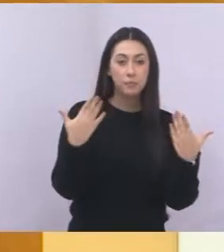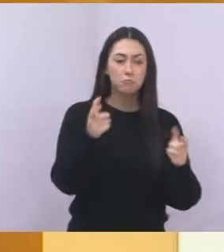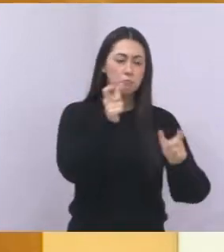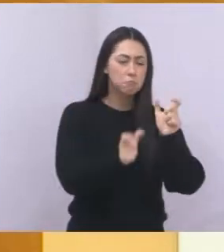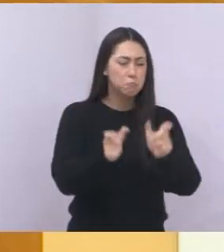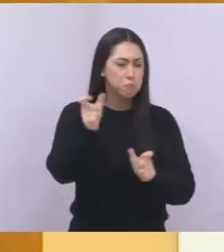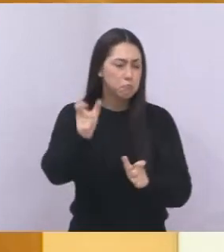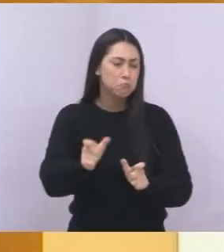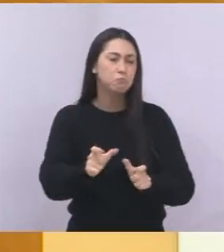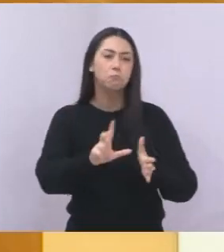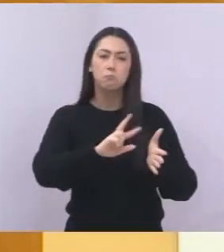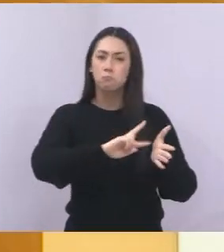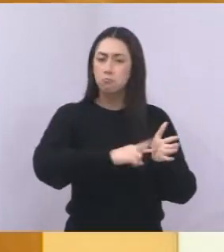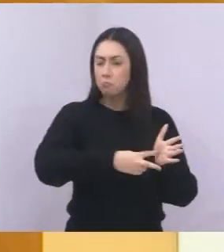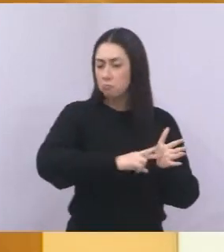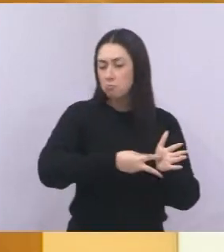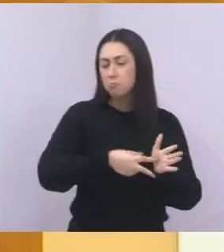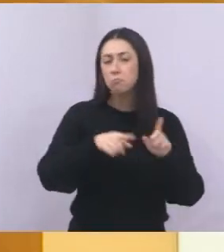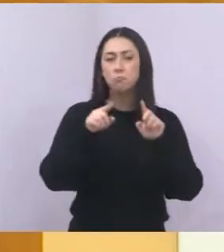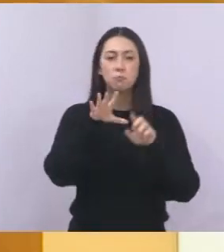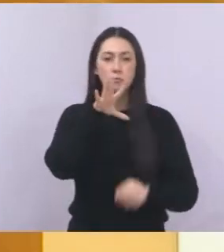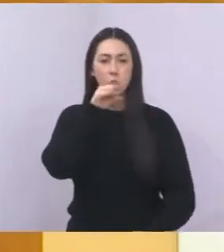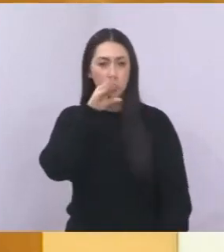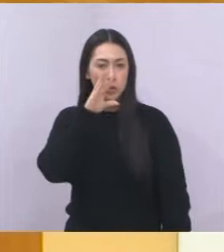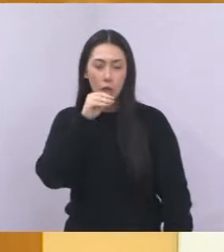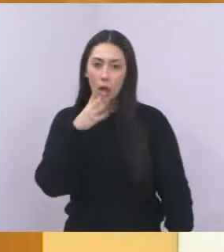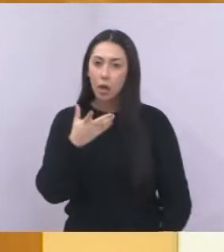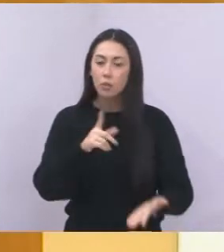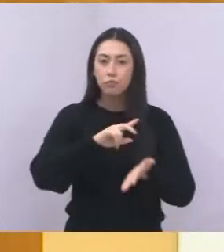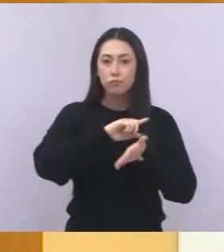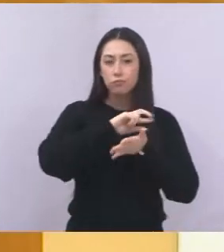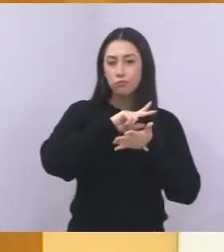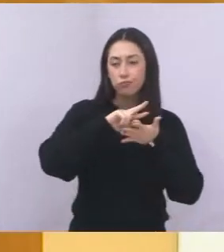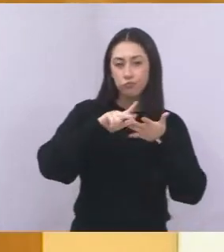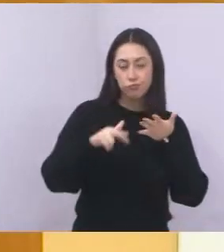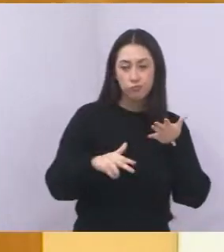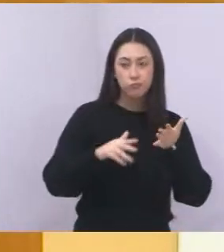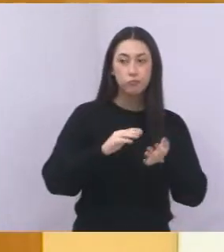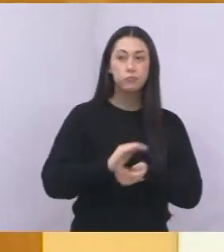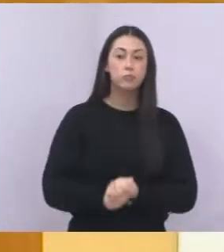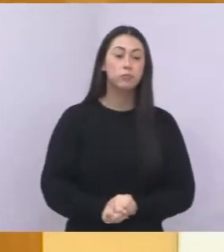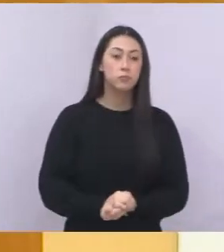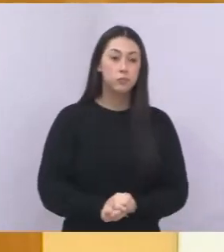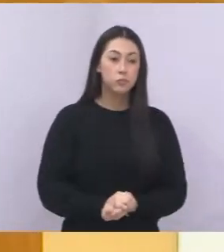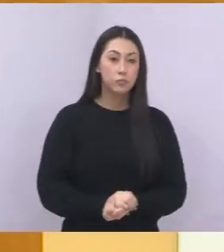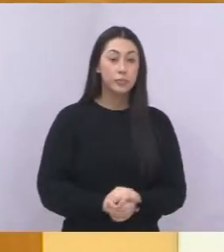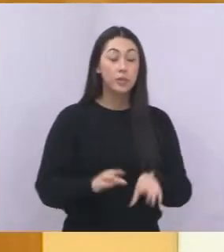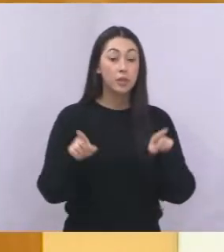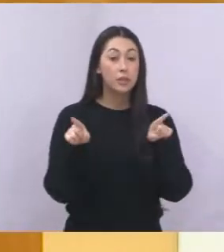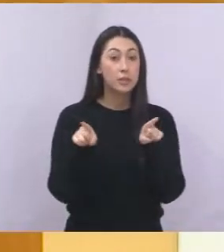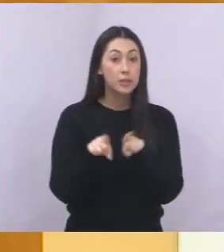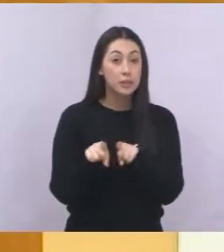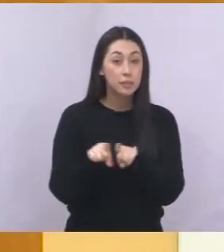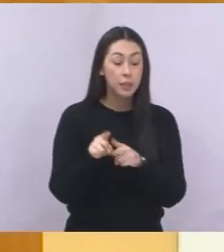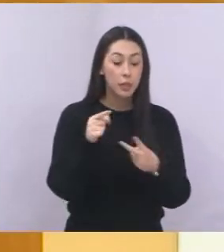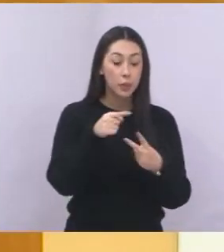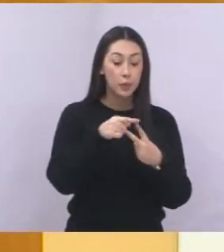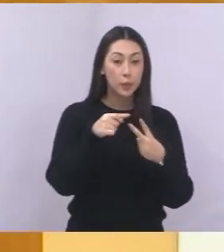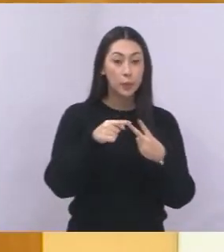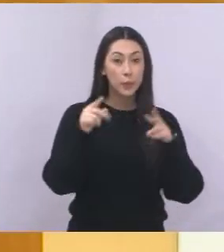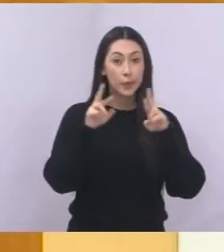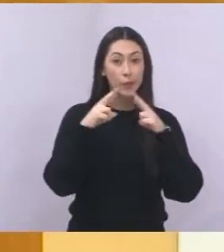do sindicato, dos funcionários, os dois sindicatos, funcionários, e também duas